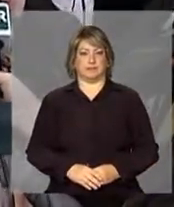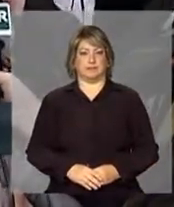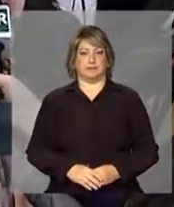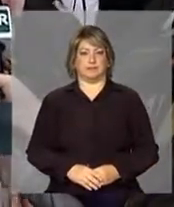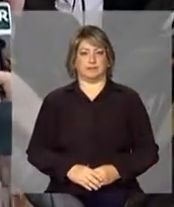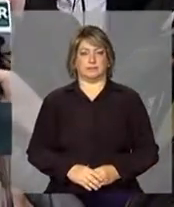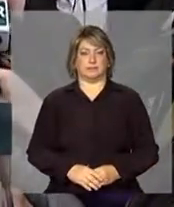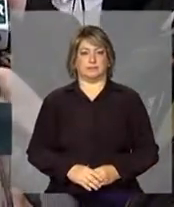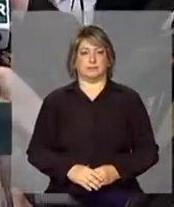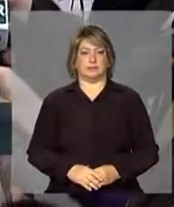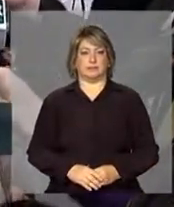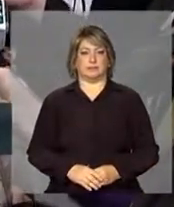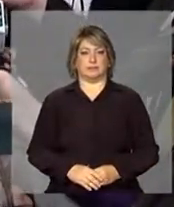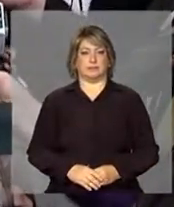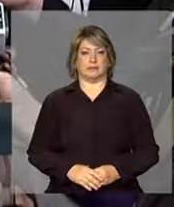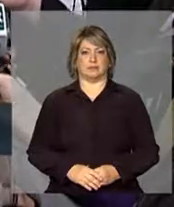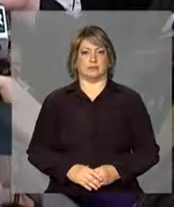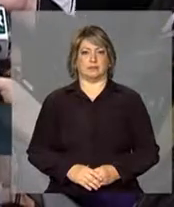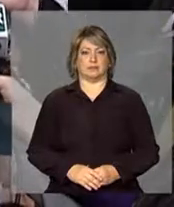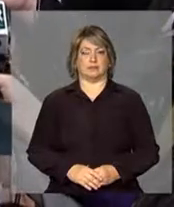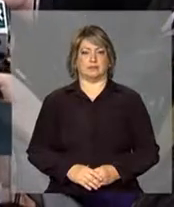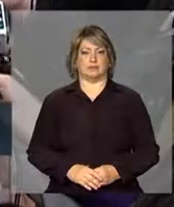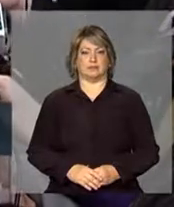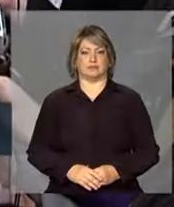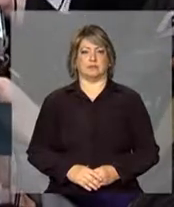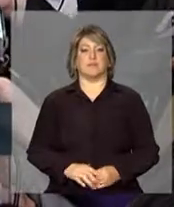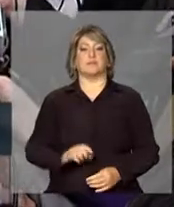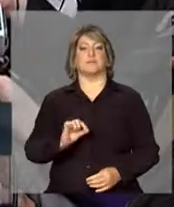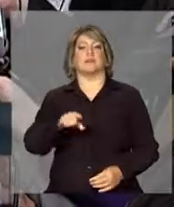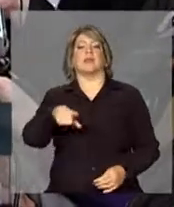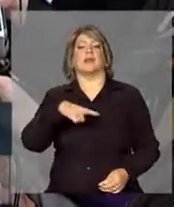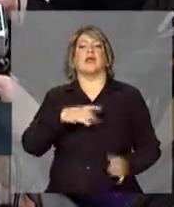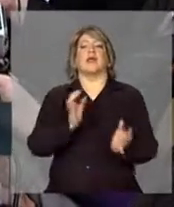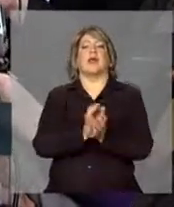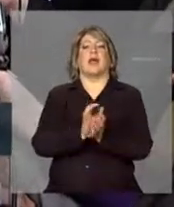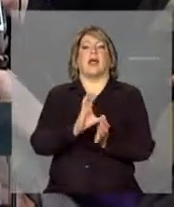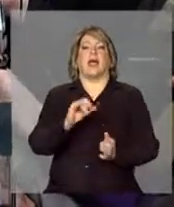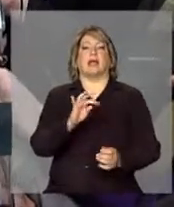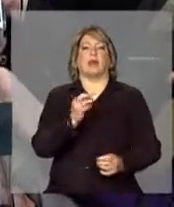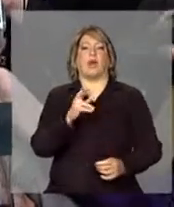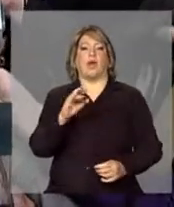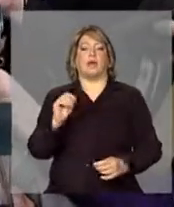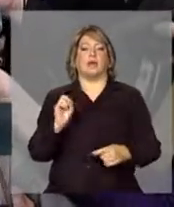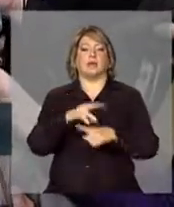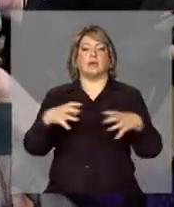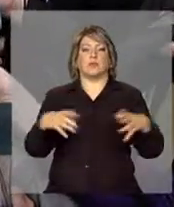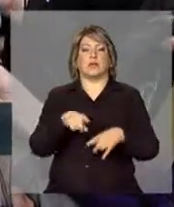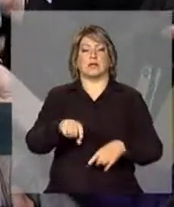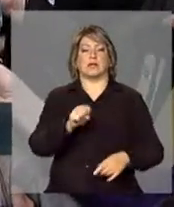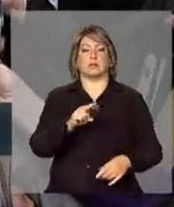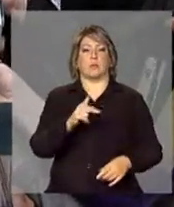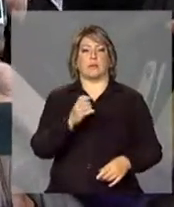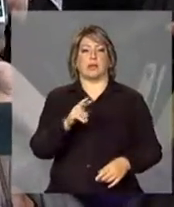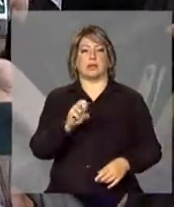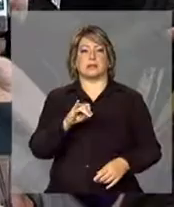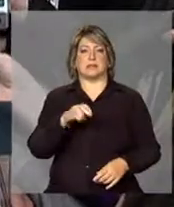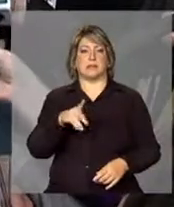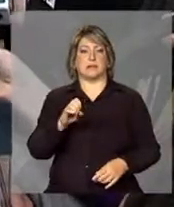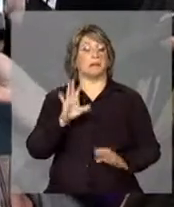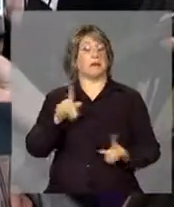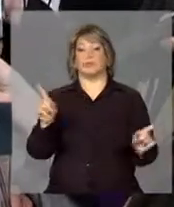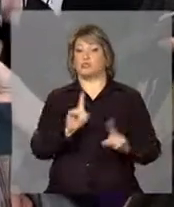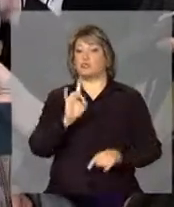das categorias que podem ser incluídas no superfície? Não só as categorias, mas também ao porte das